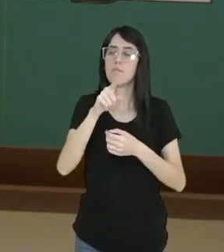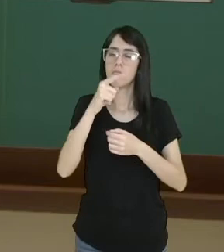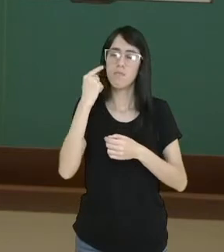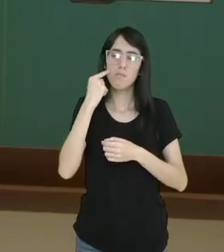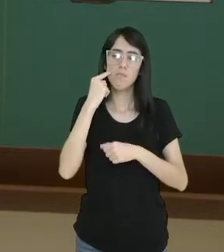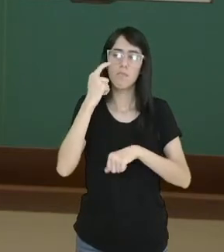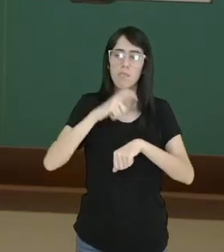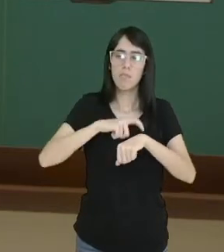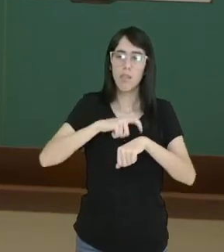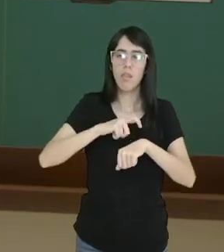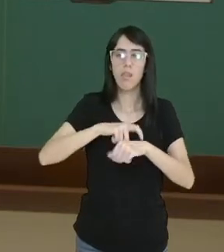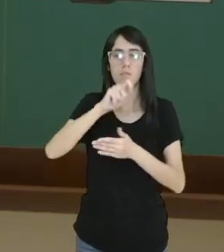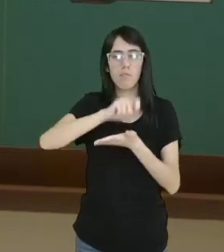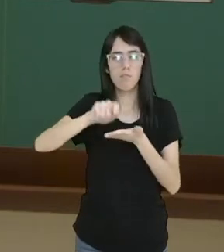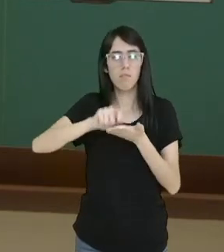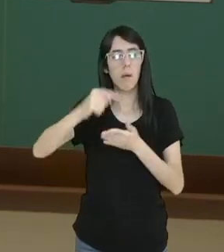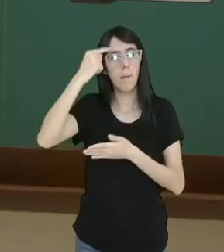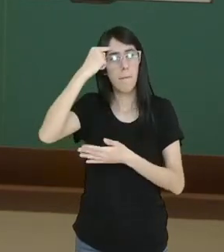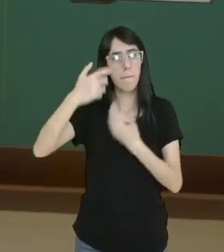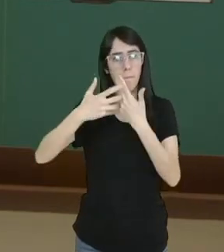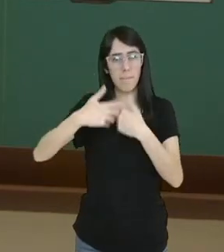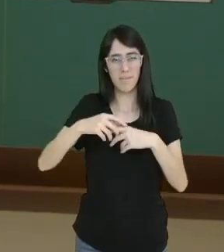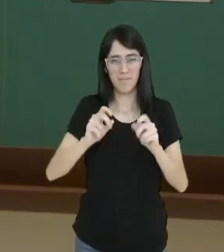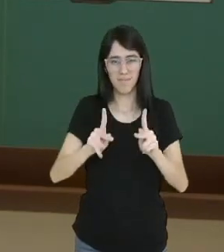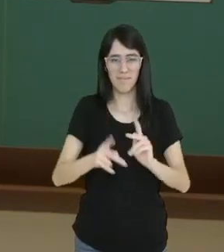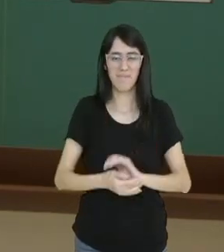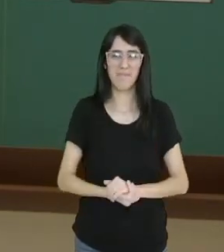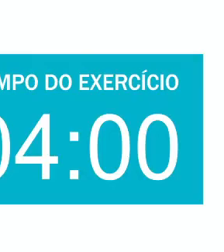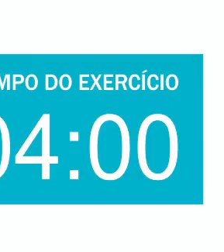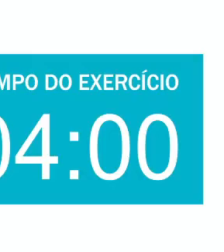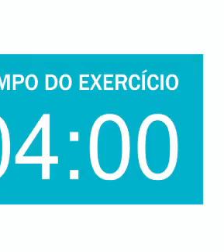para vocês. Você vai pensar um pouquinho e vai resolver, tá bom?